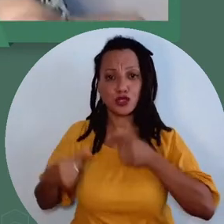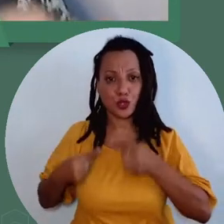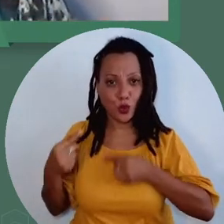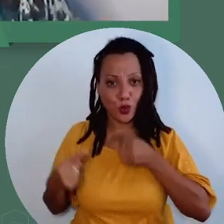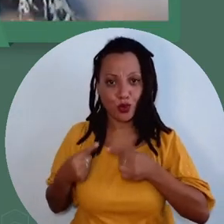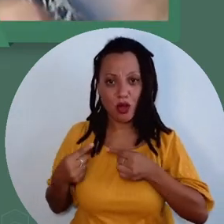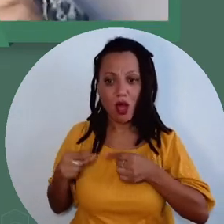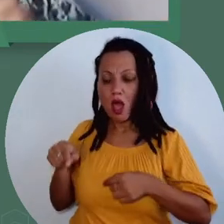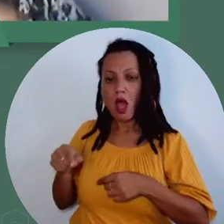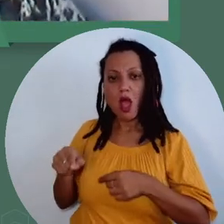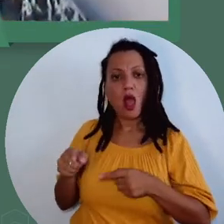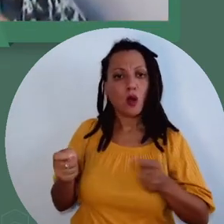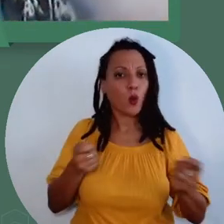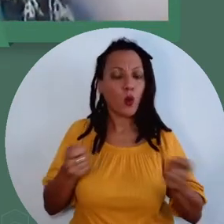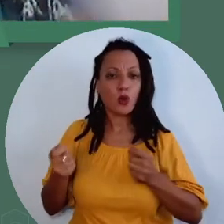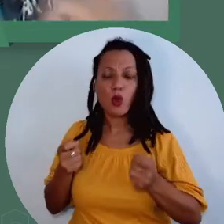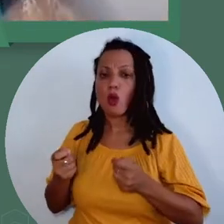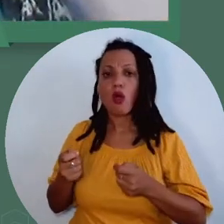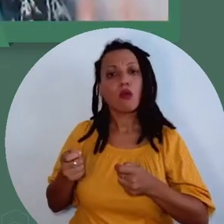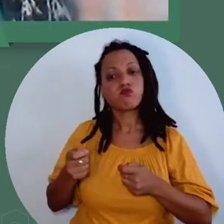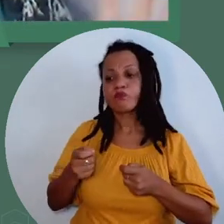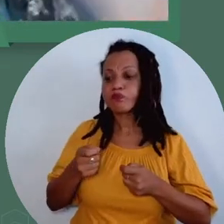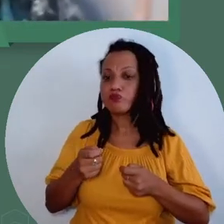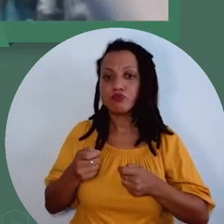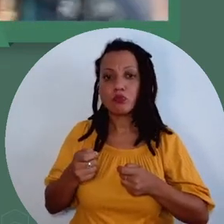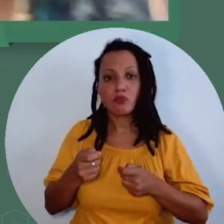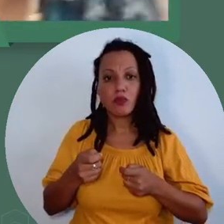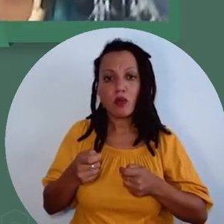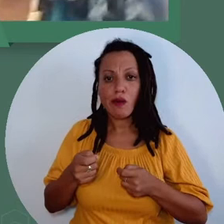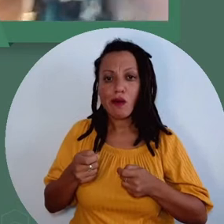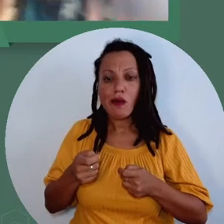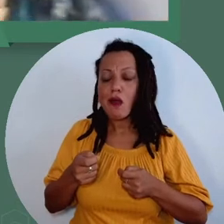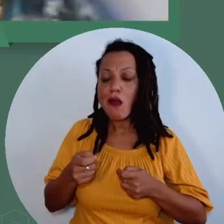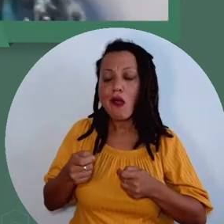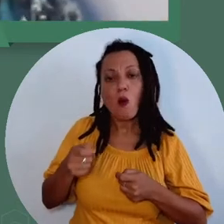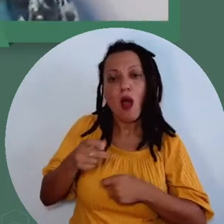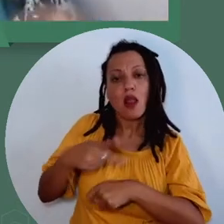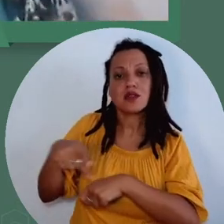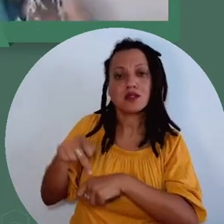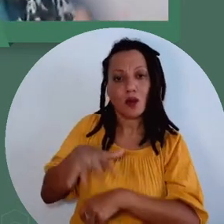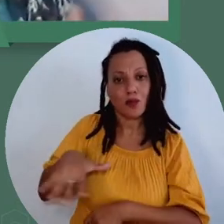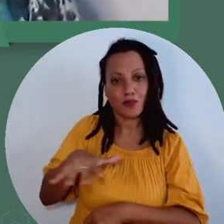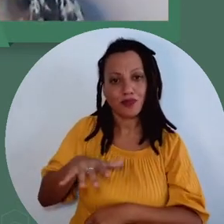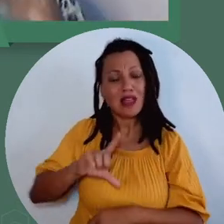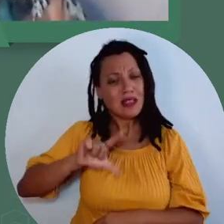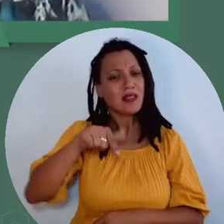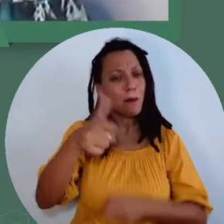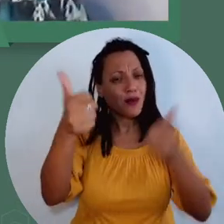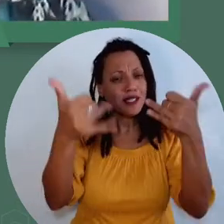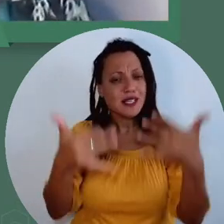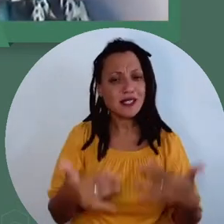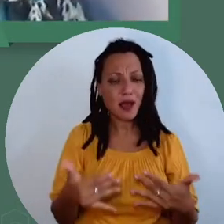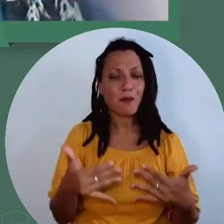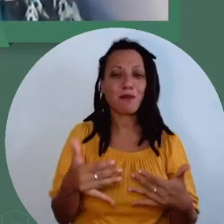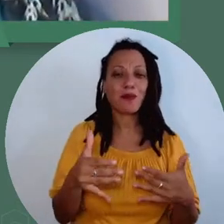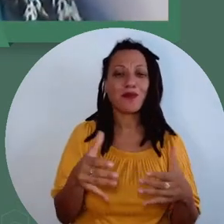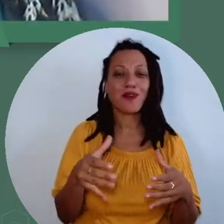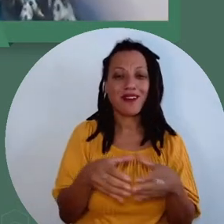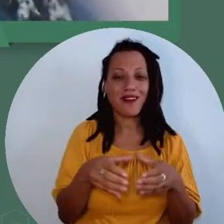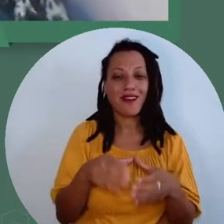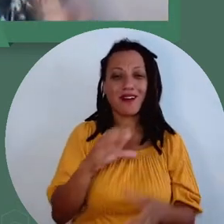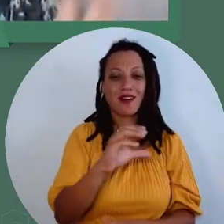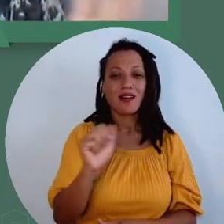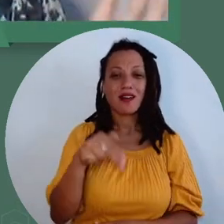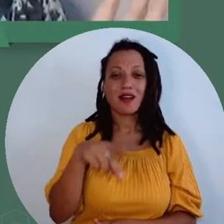sejam regentes de nação, né? No finalzinho eu vou dar exemplos das Candaces e aí eu desenvolvo um pouco melhor